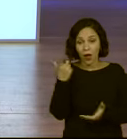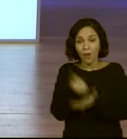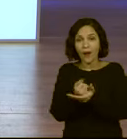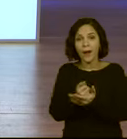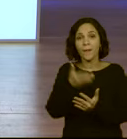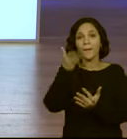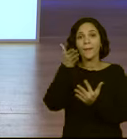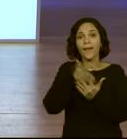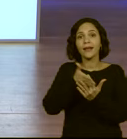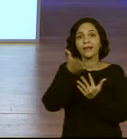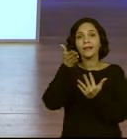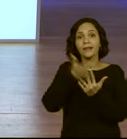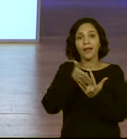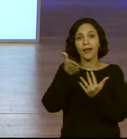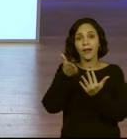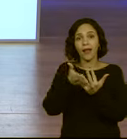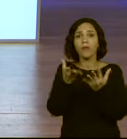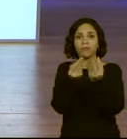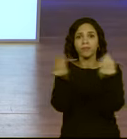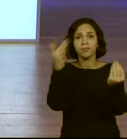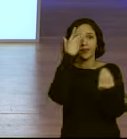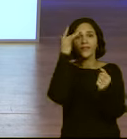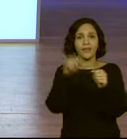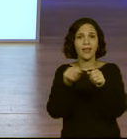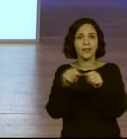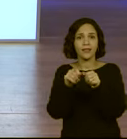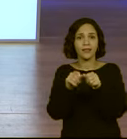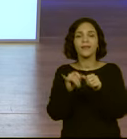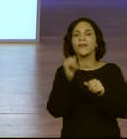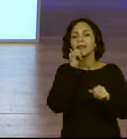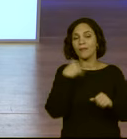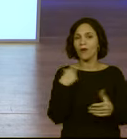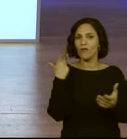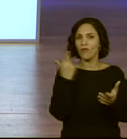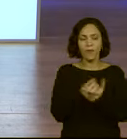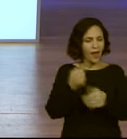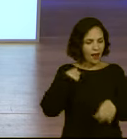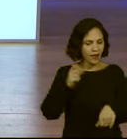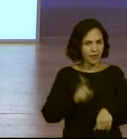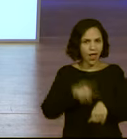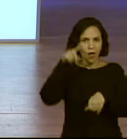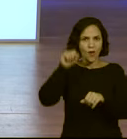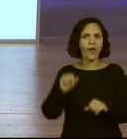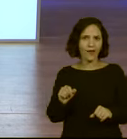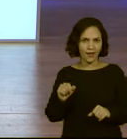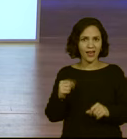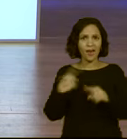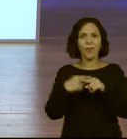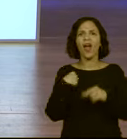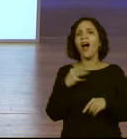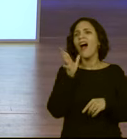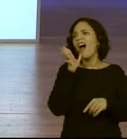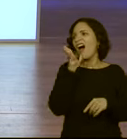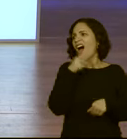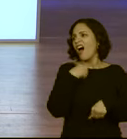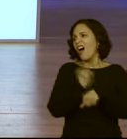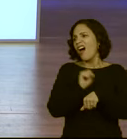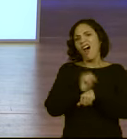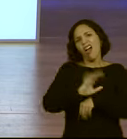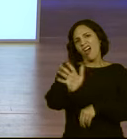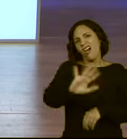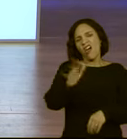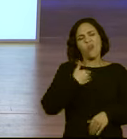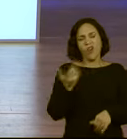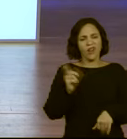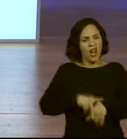forma parcelada com muitas pessoas fazem tão compra se o videogame para agora porque a gente não quer esperar né